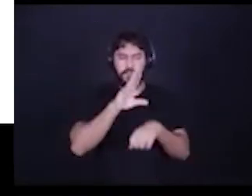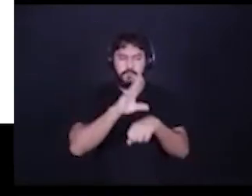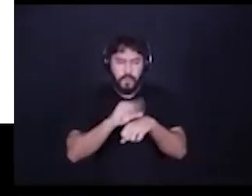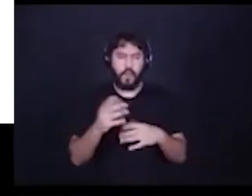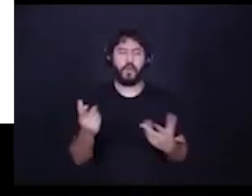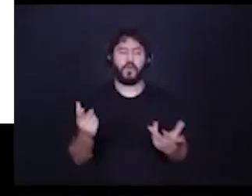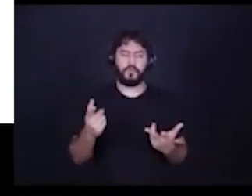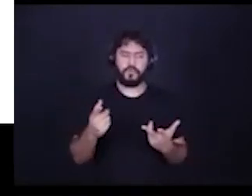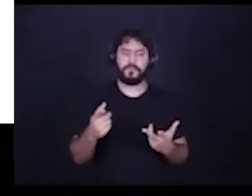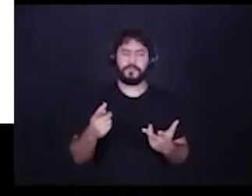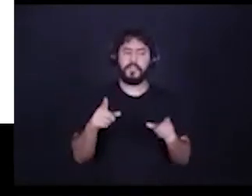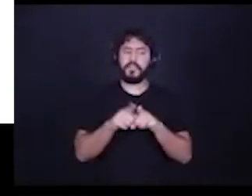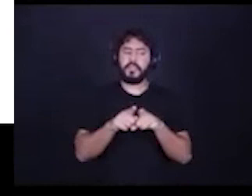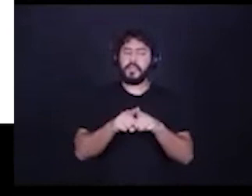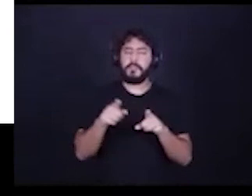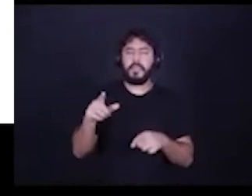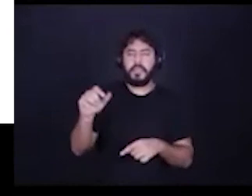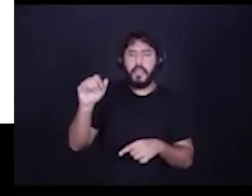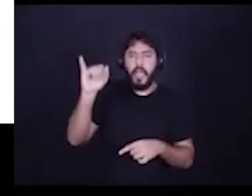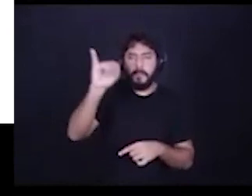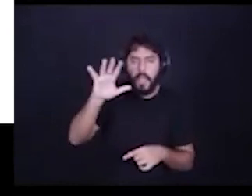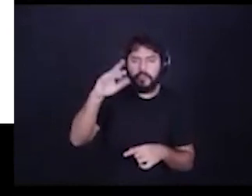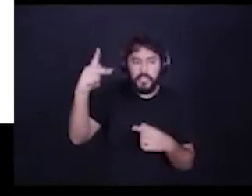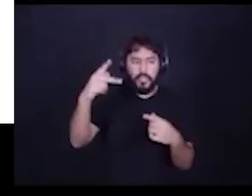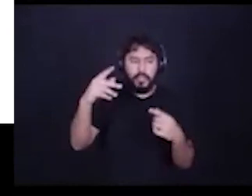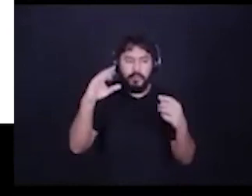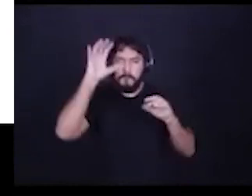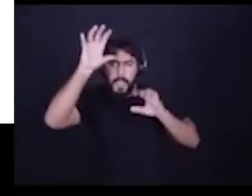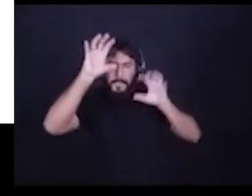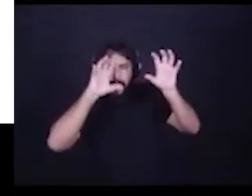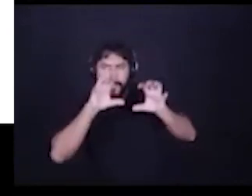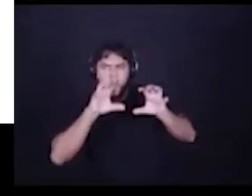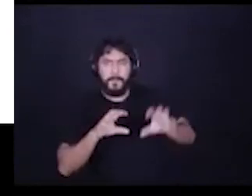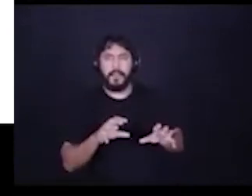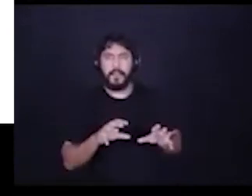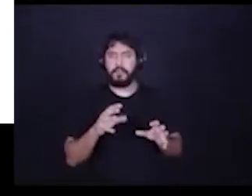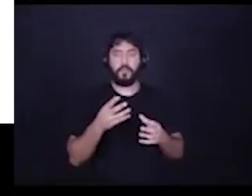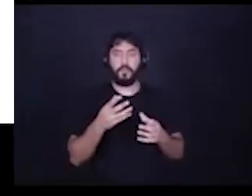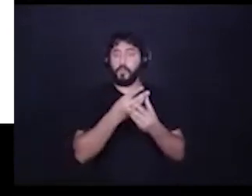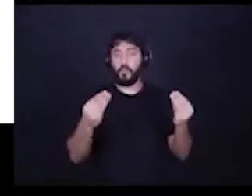muito explorando a imagem dele. Então, várias imagens, vários conceitos que estavam muito fortes no projeto para mim